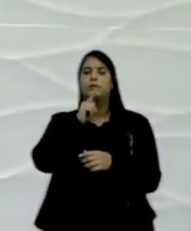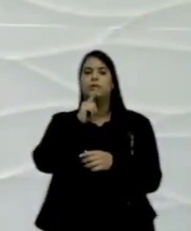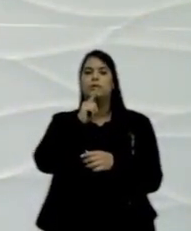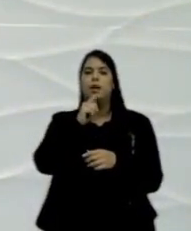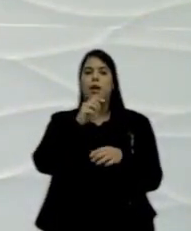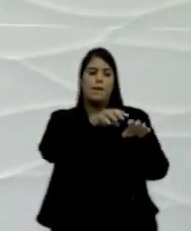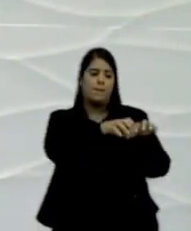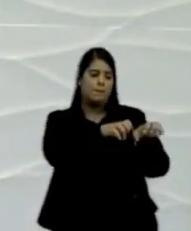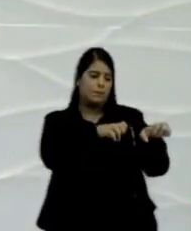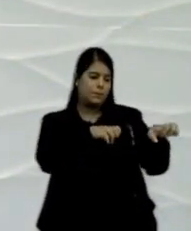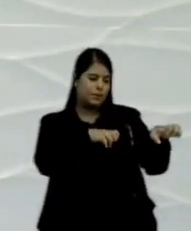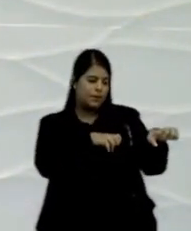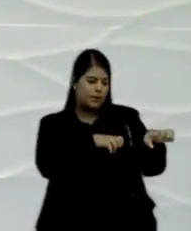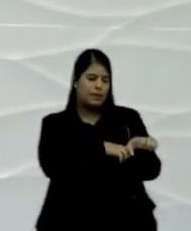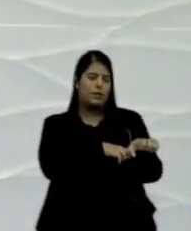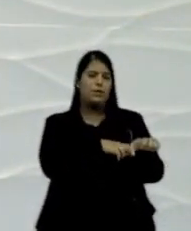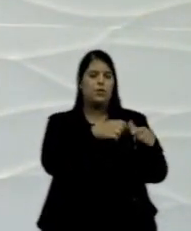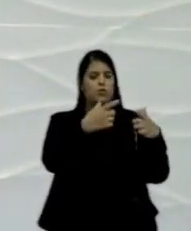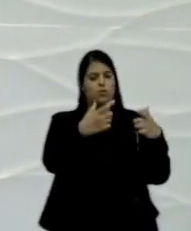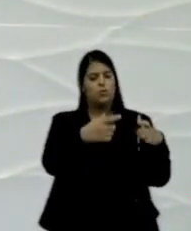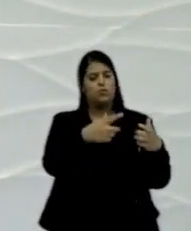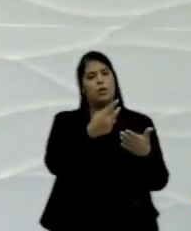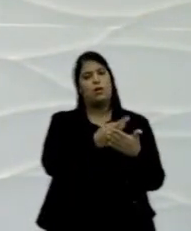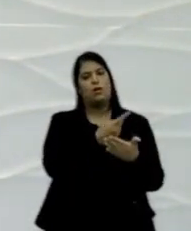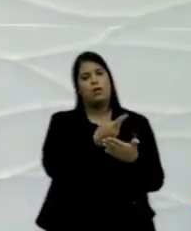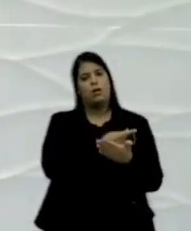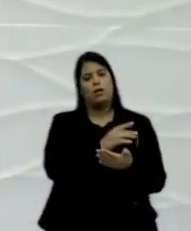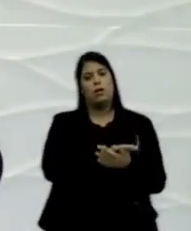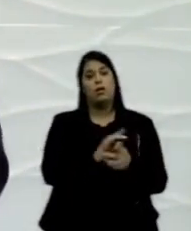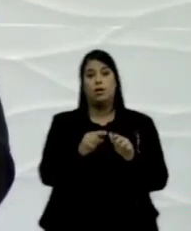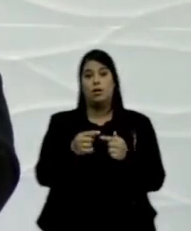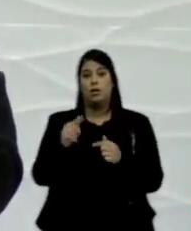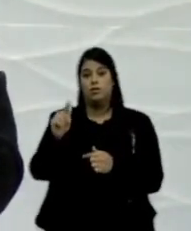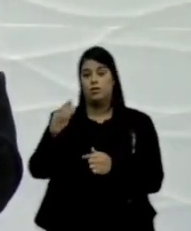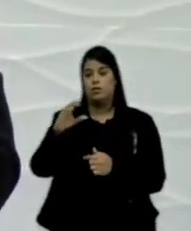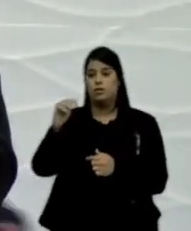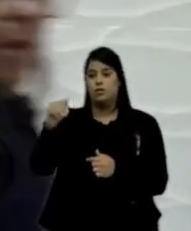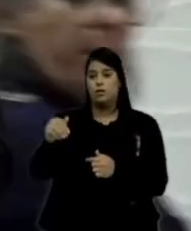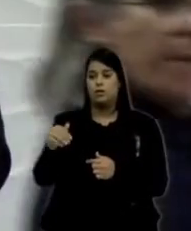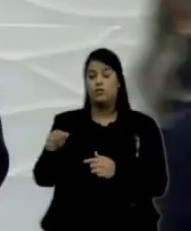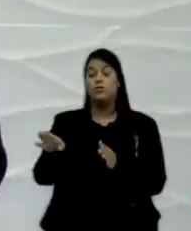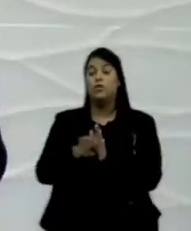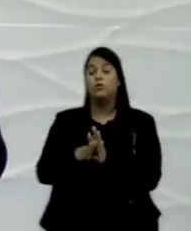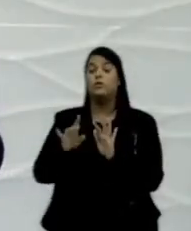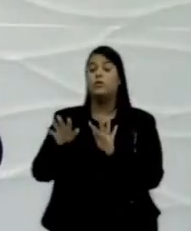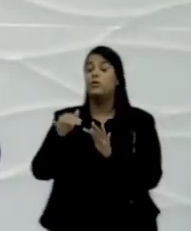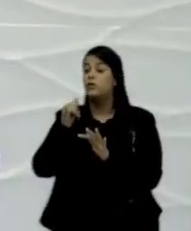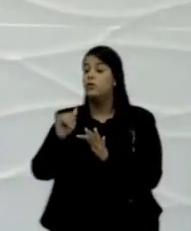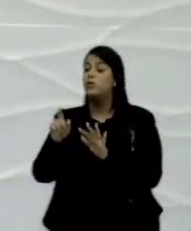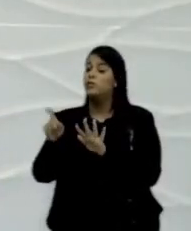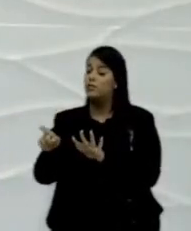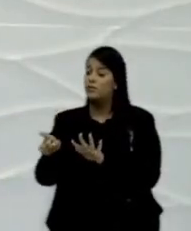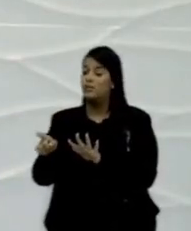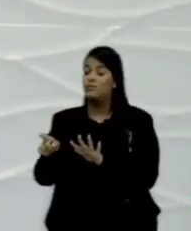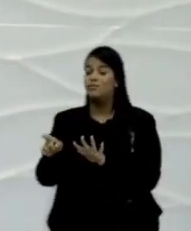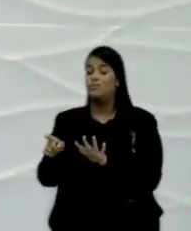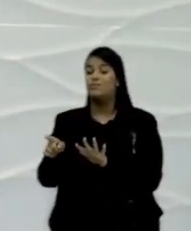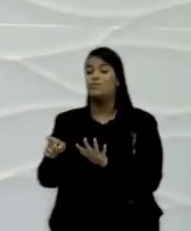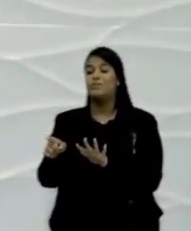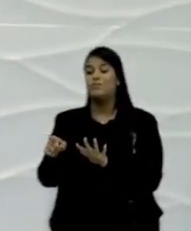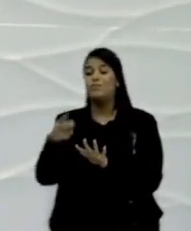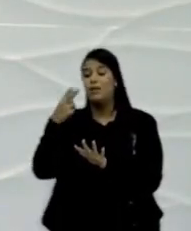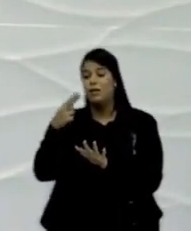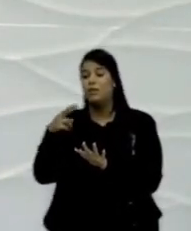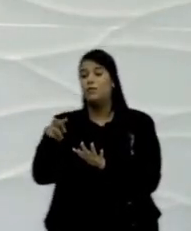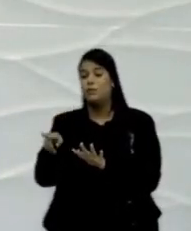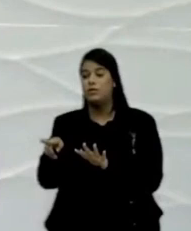estacionei, reconheço que estacionei no canto errado. A GCM lá chegou e disse, senhor, eu vi que o senhor está